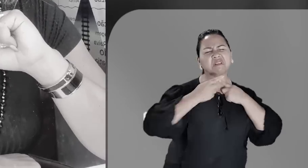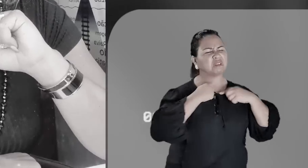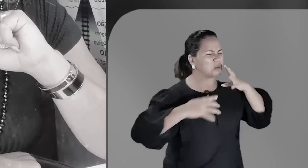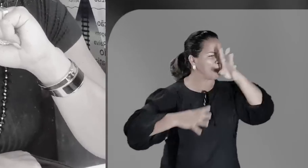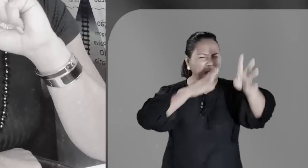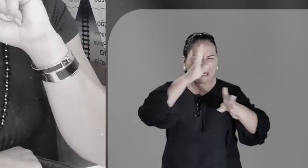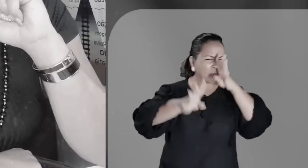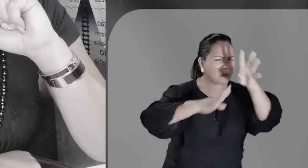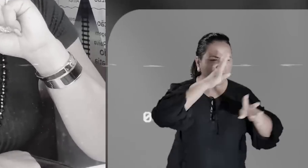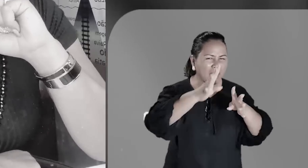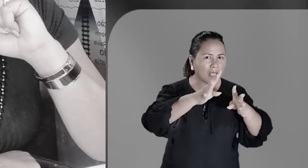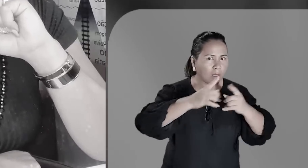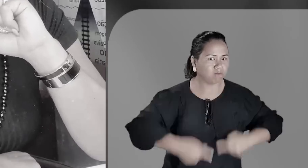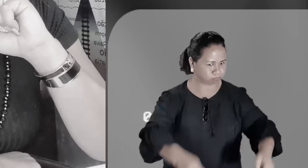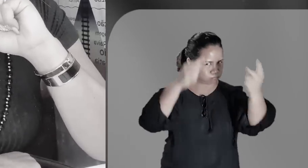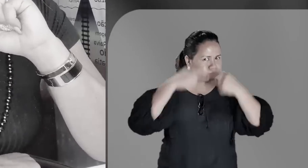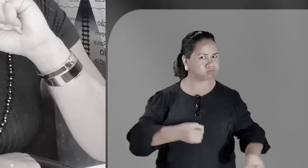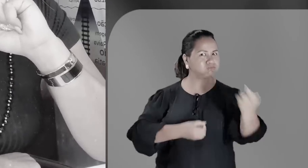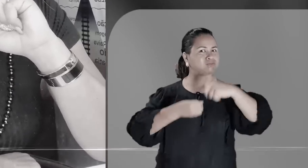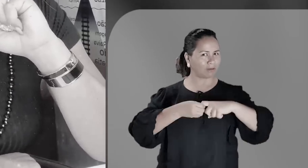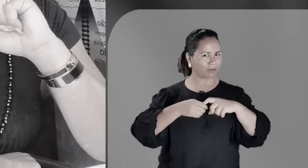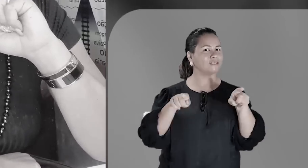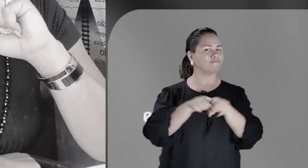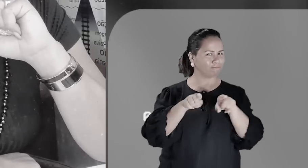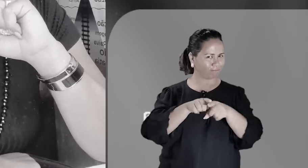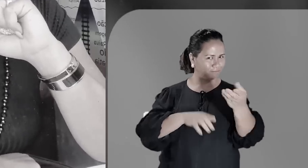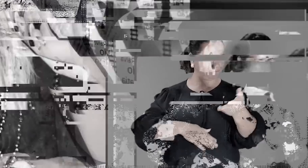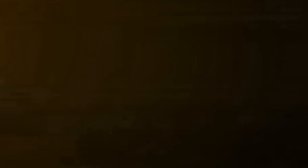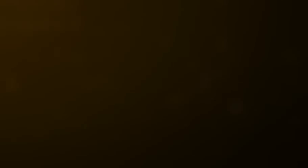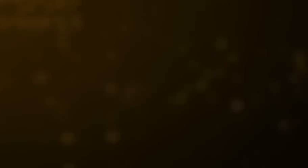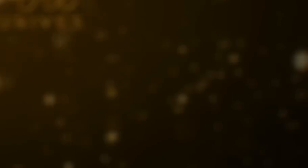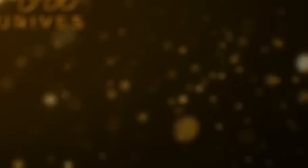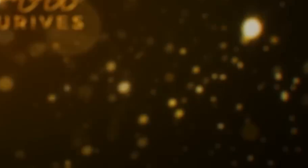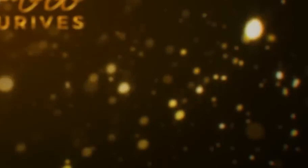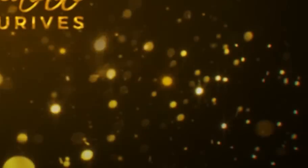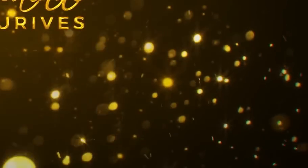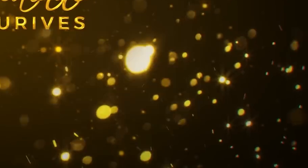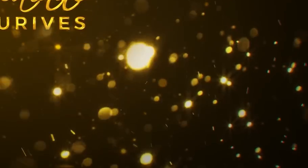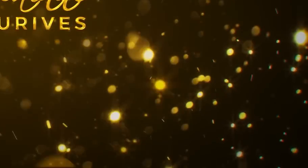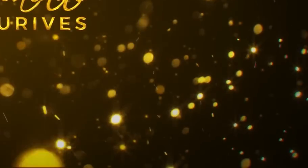E tudo aquilo que você faz para o outro, o universo se encarrega de entregar para você também.